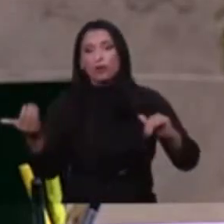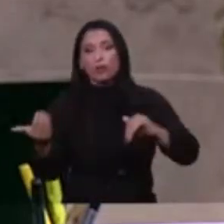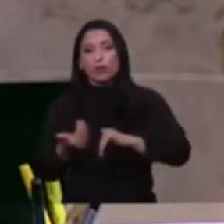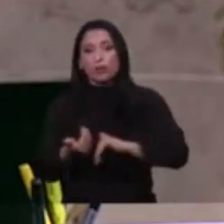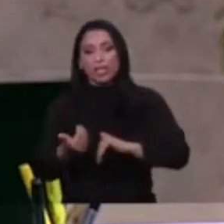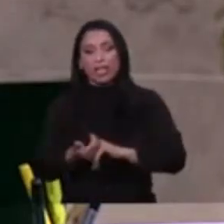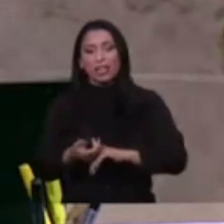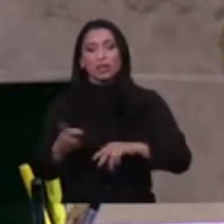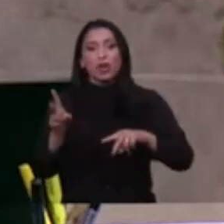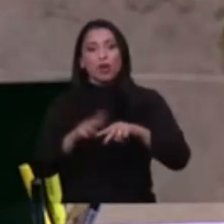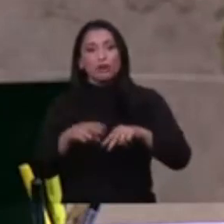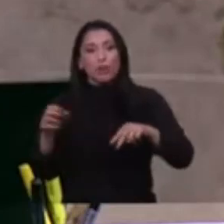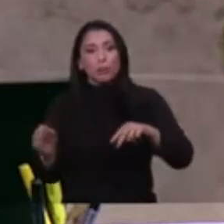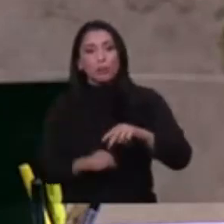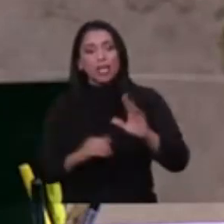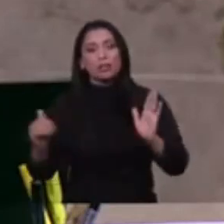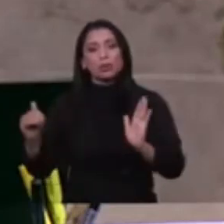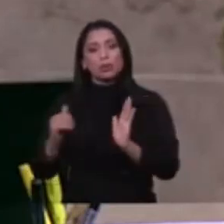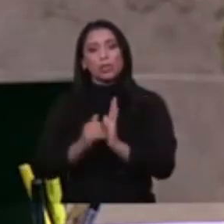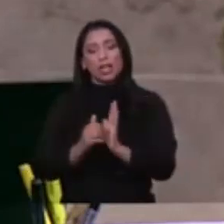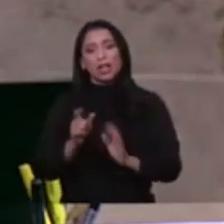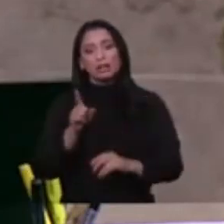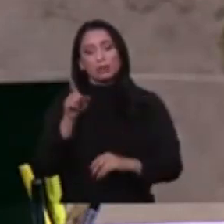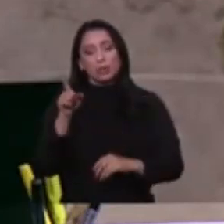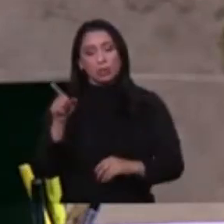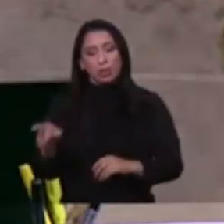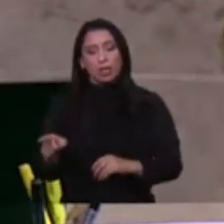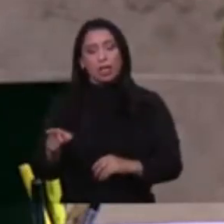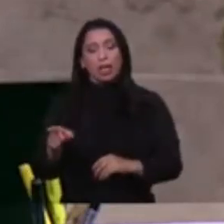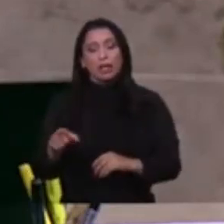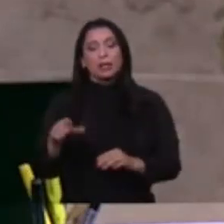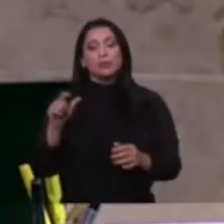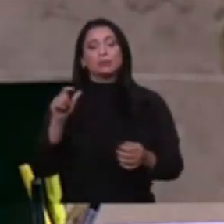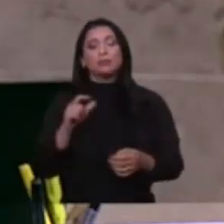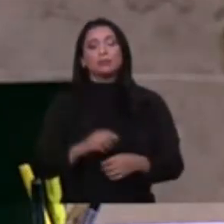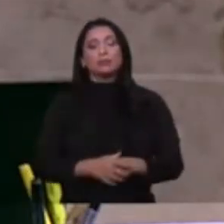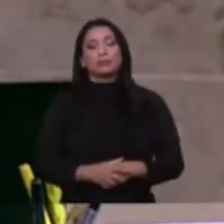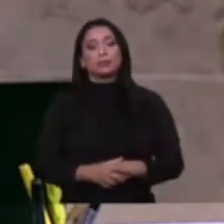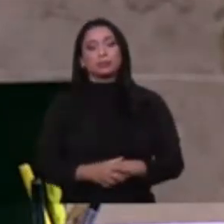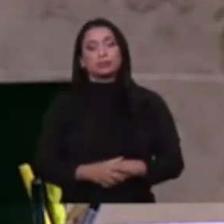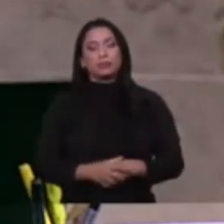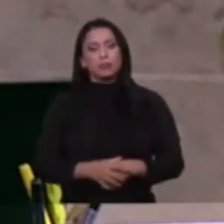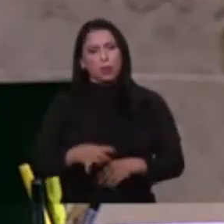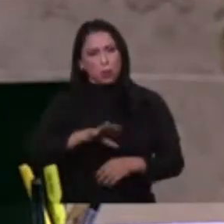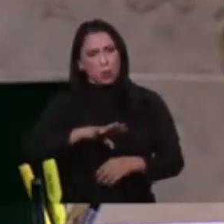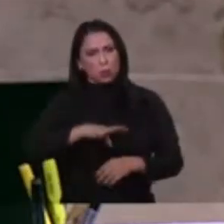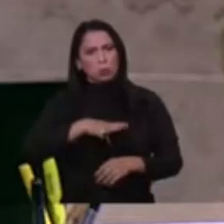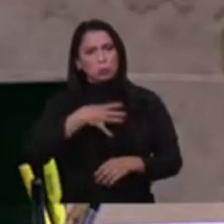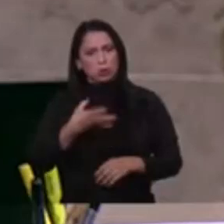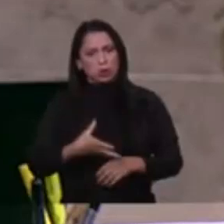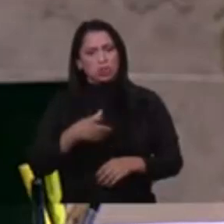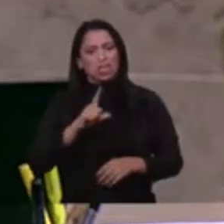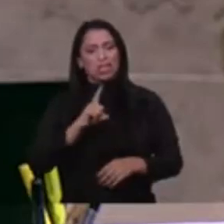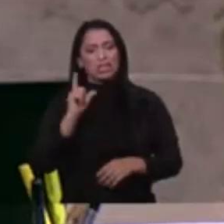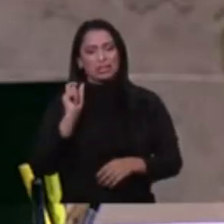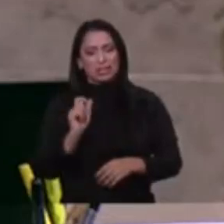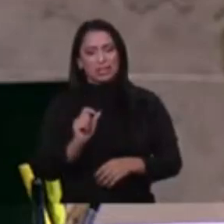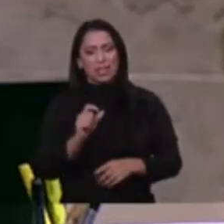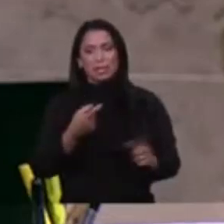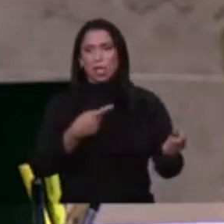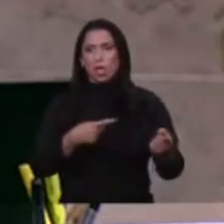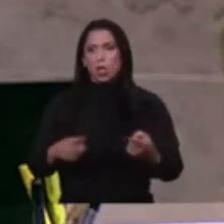Senado Federal, local em que, agindo de forma ousada e em desprestígio aos